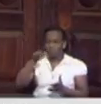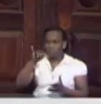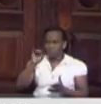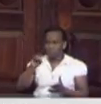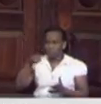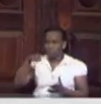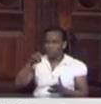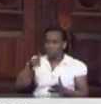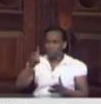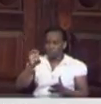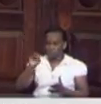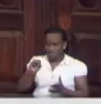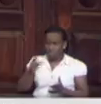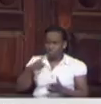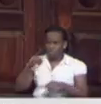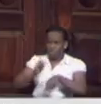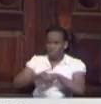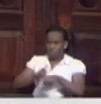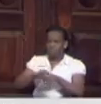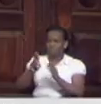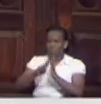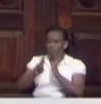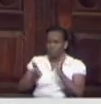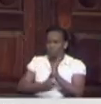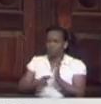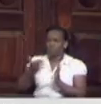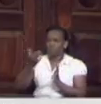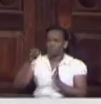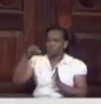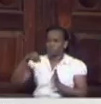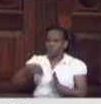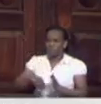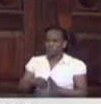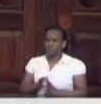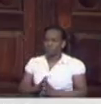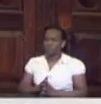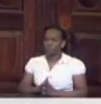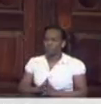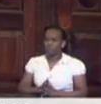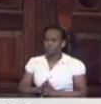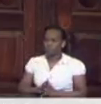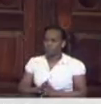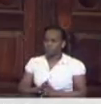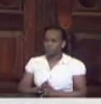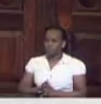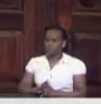Mendes. Vossa Excelência dispõe do tempo regimental de 10 minutos.